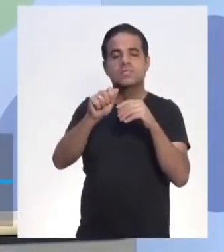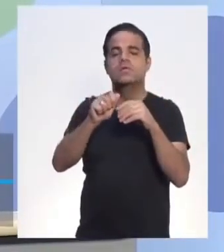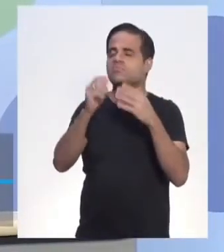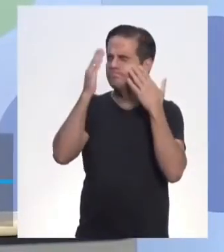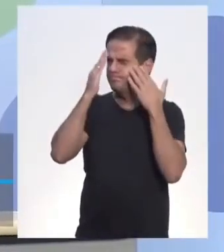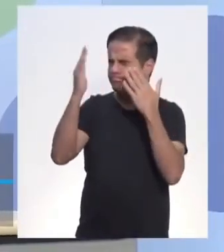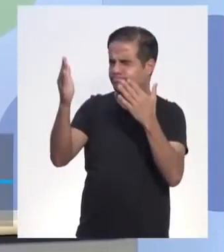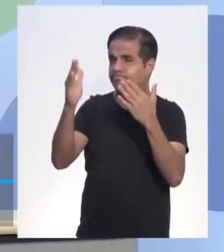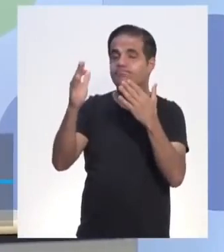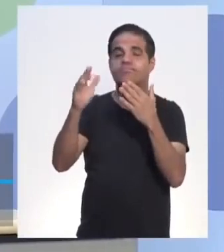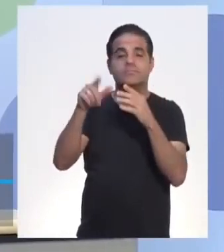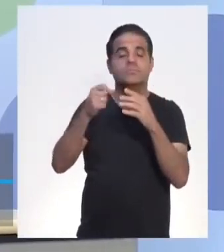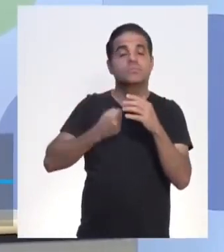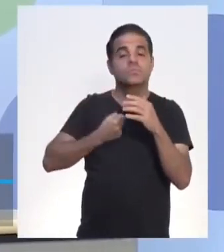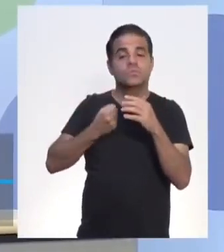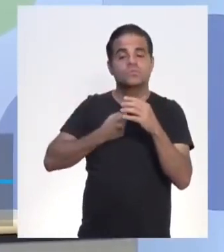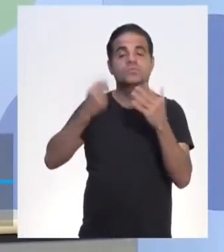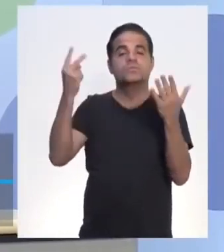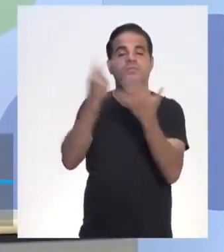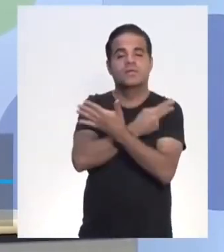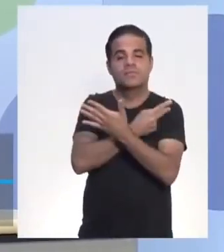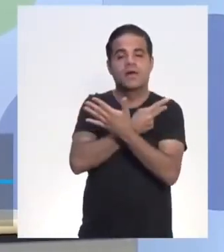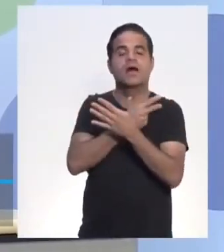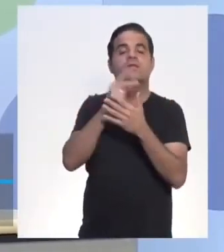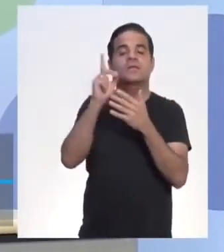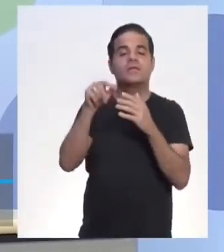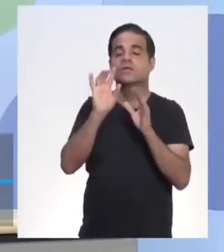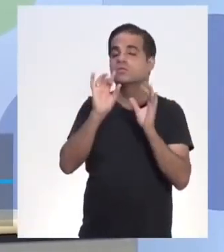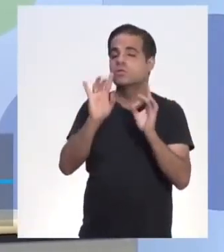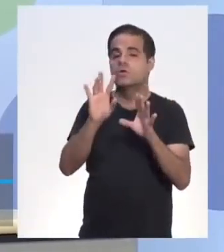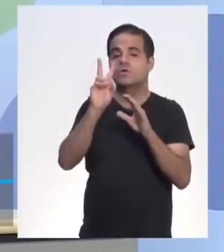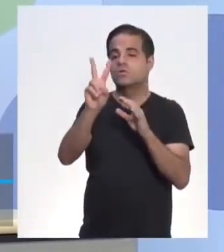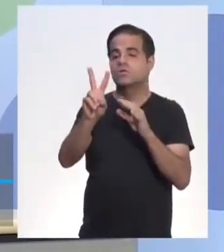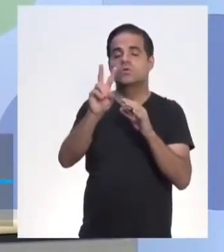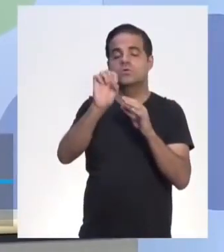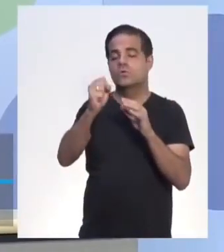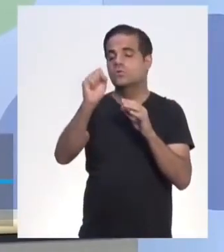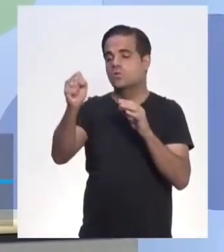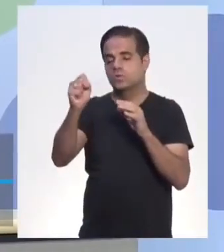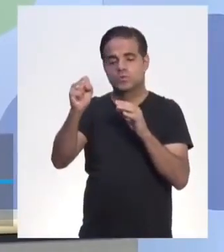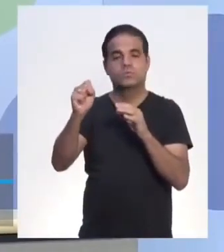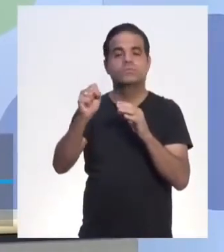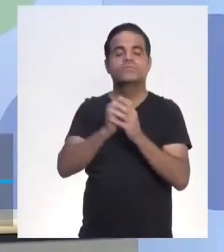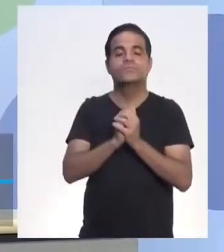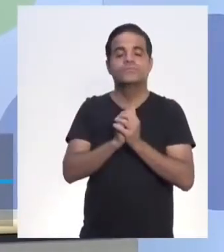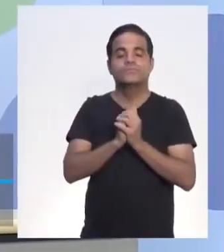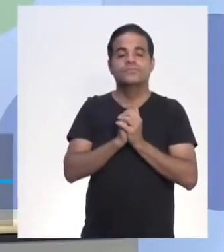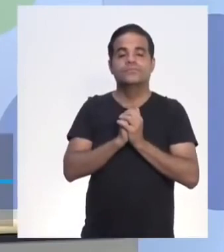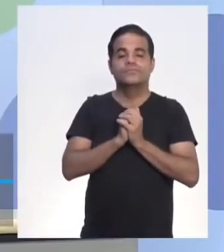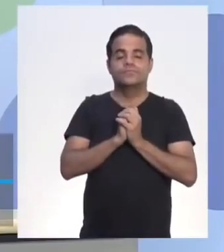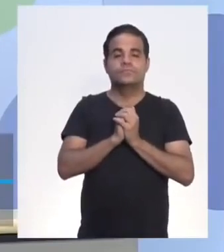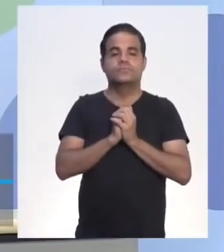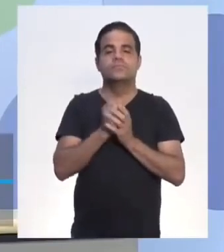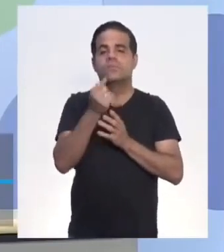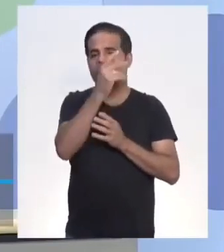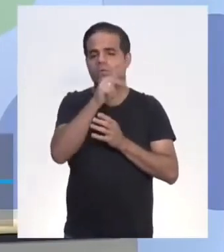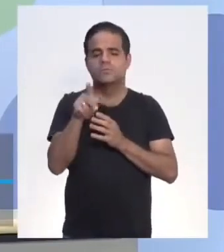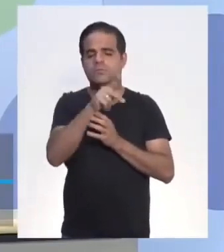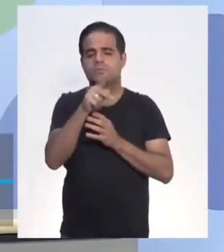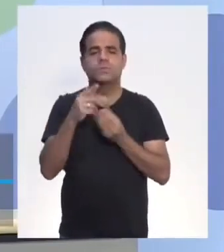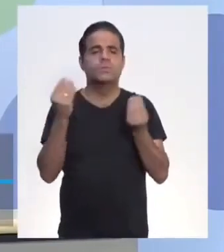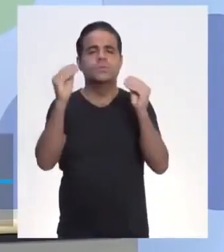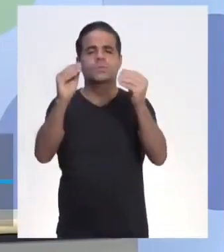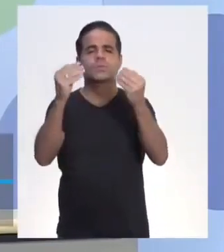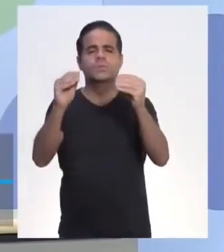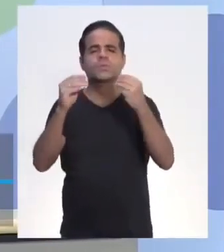Obrigada só que o número que tava errado seria apenas o 288 tá é muitos professores